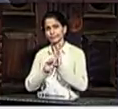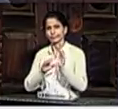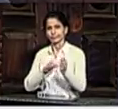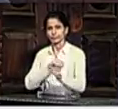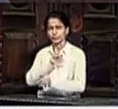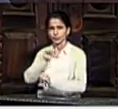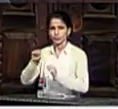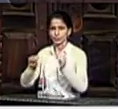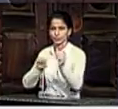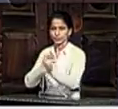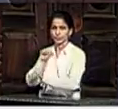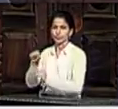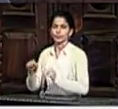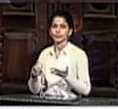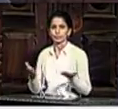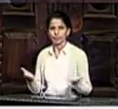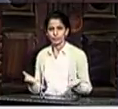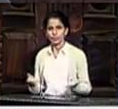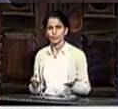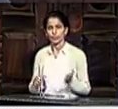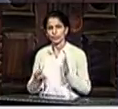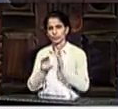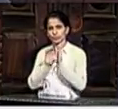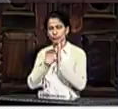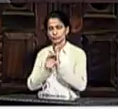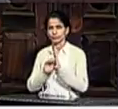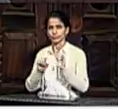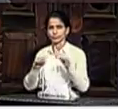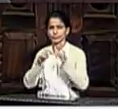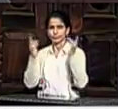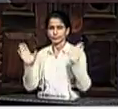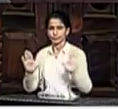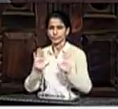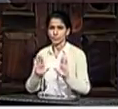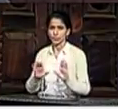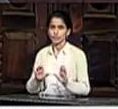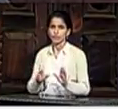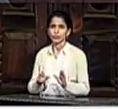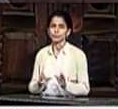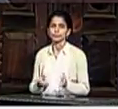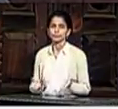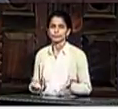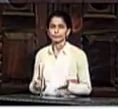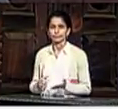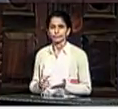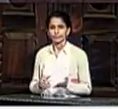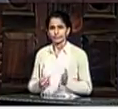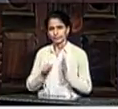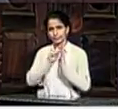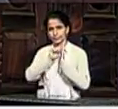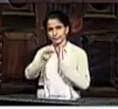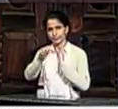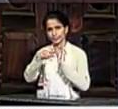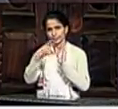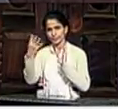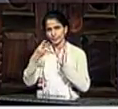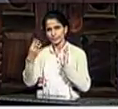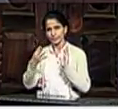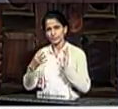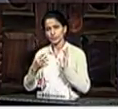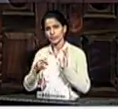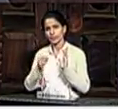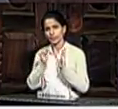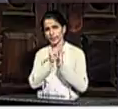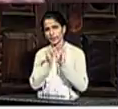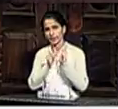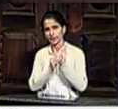transitórias, foi considerada inconstitucional. Mas mesmo assim eu acredito que o artigo 4º dessa